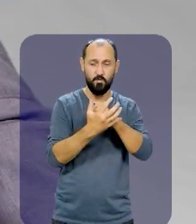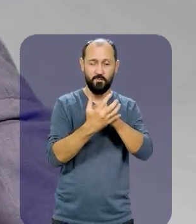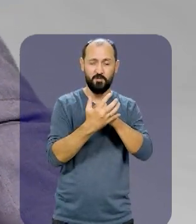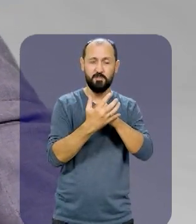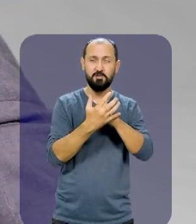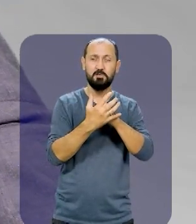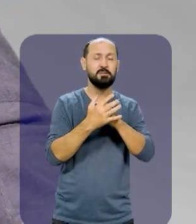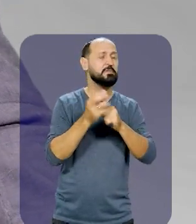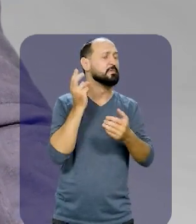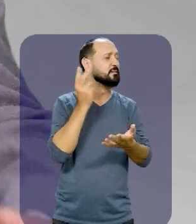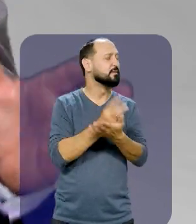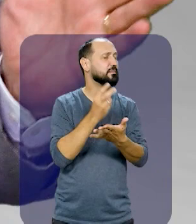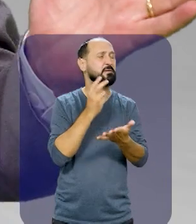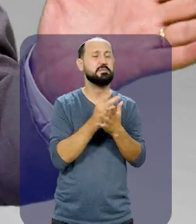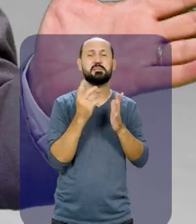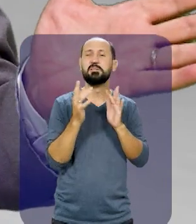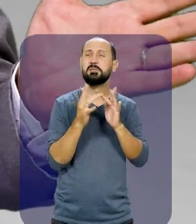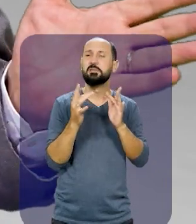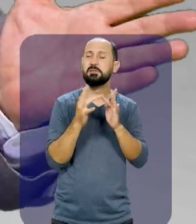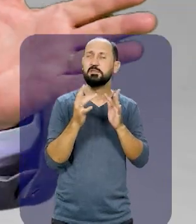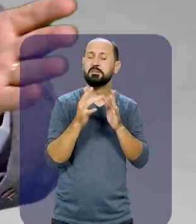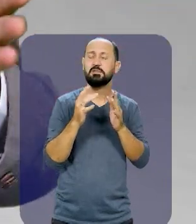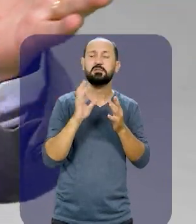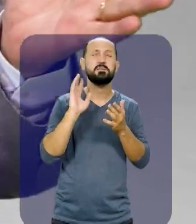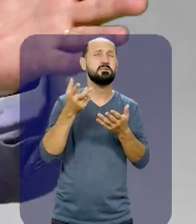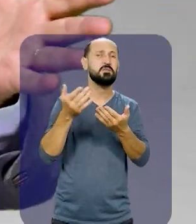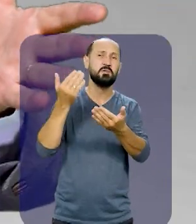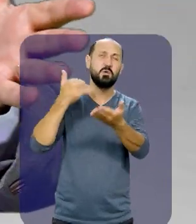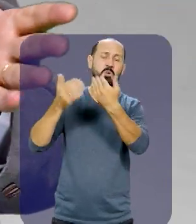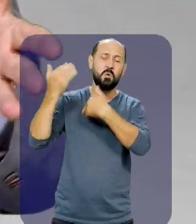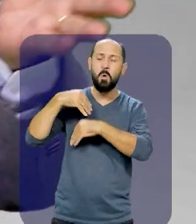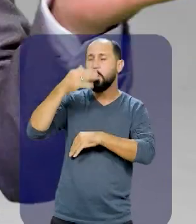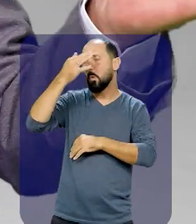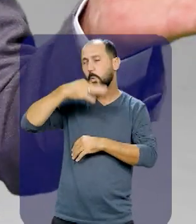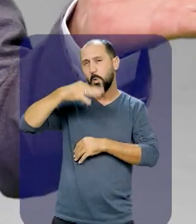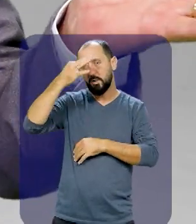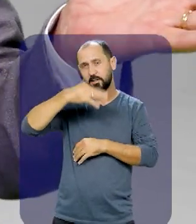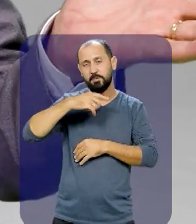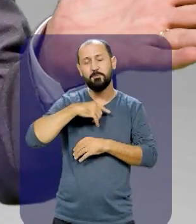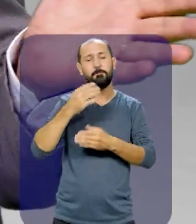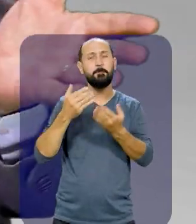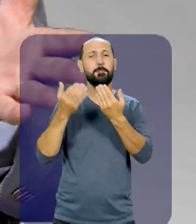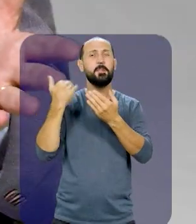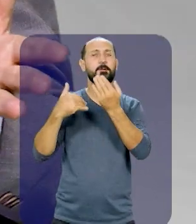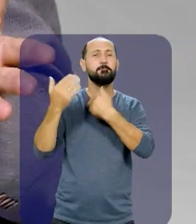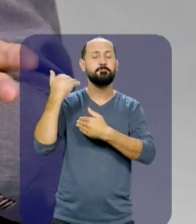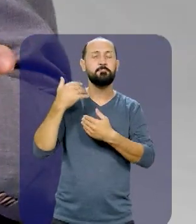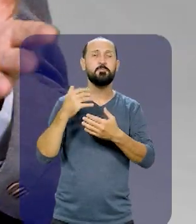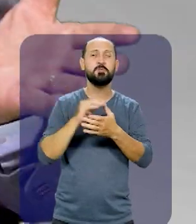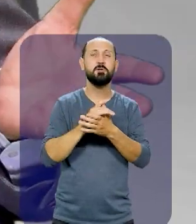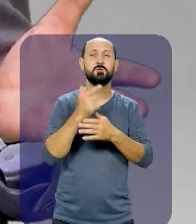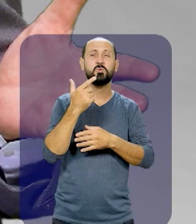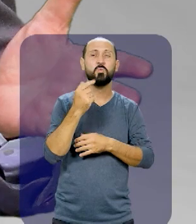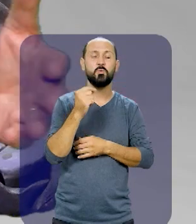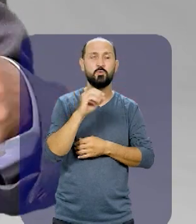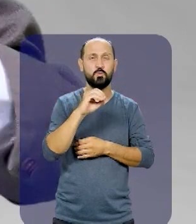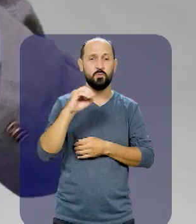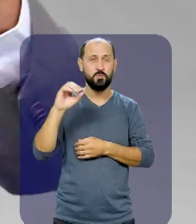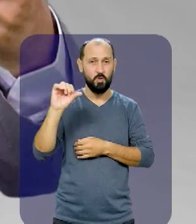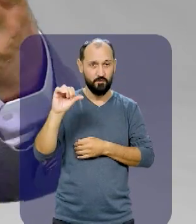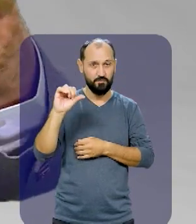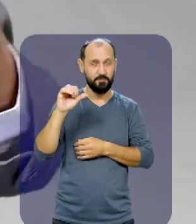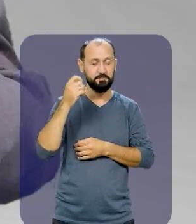Covid-19, para o resto da vida, como convivemos com a influenza que deu aquela pandemia em 2009